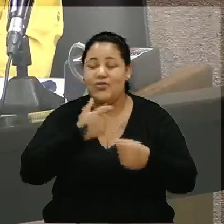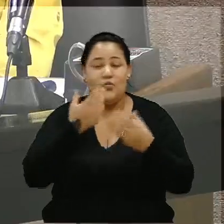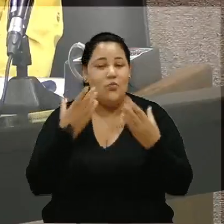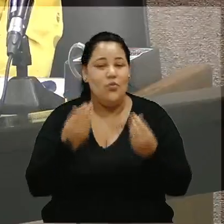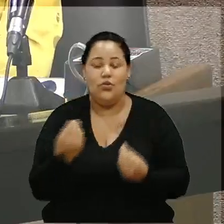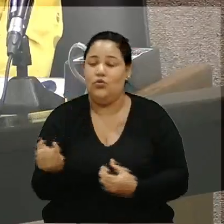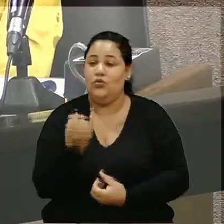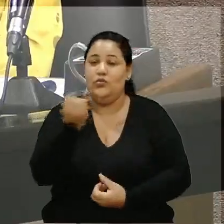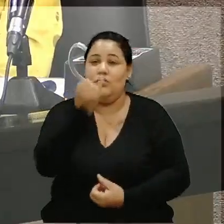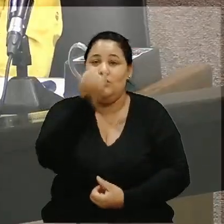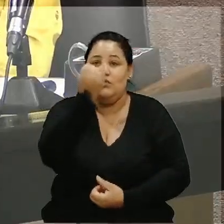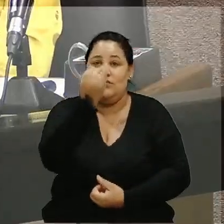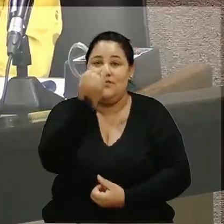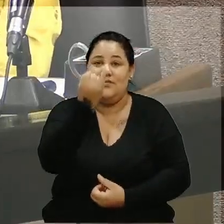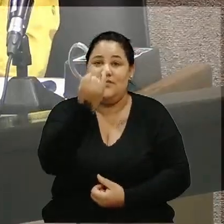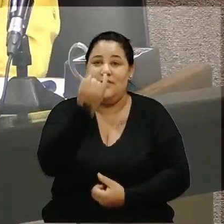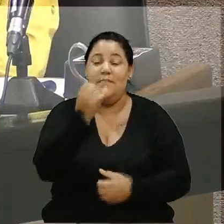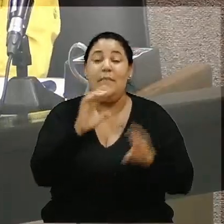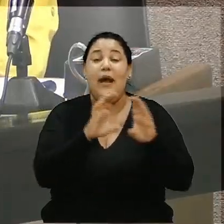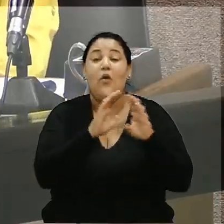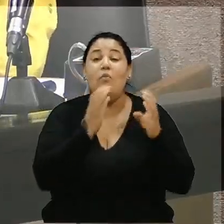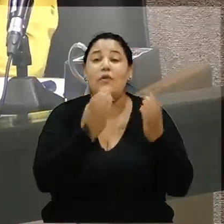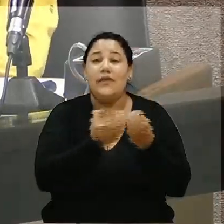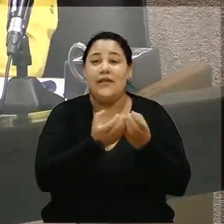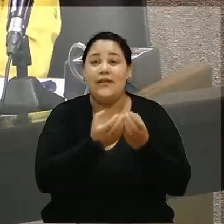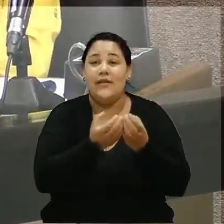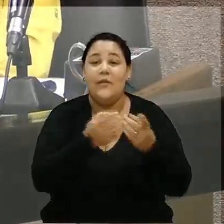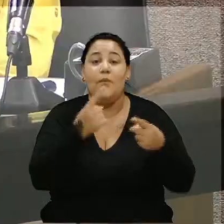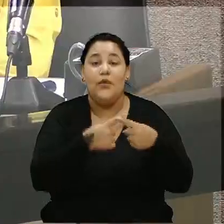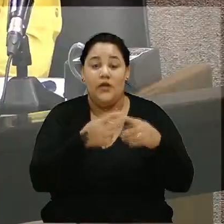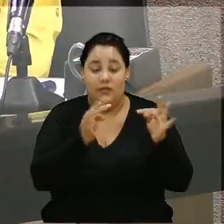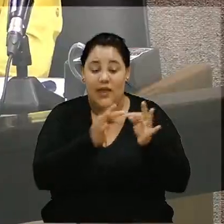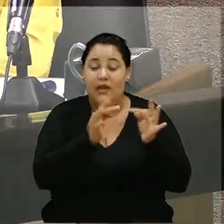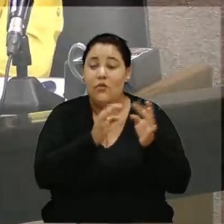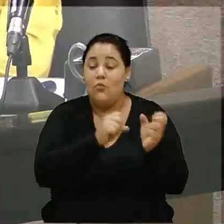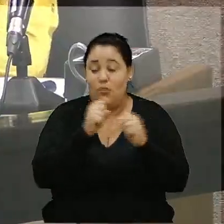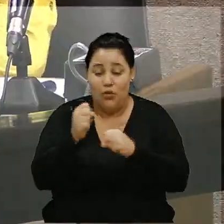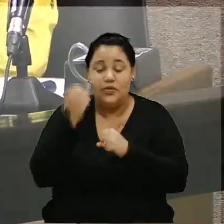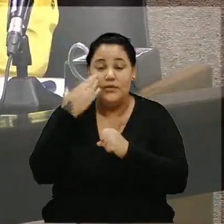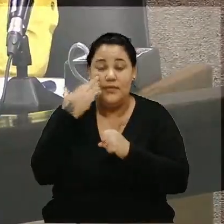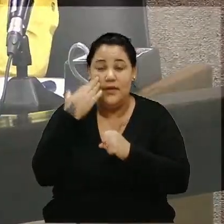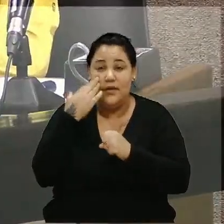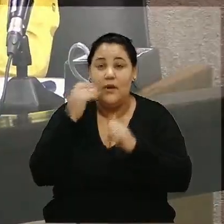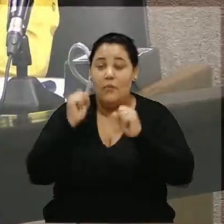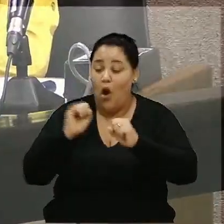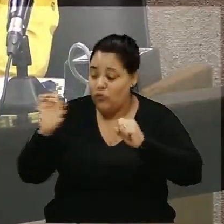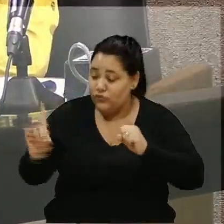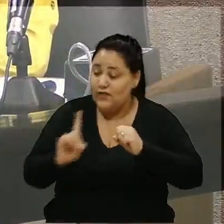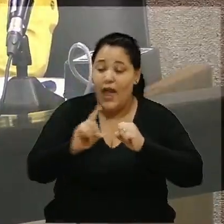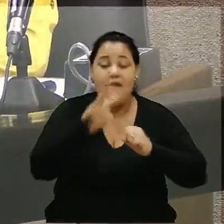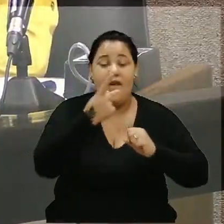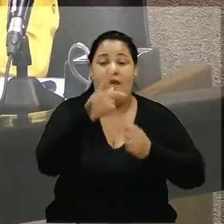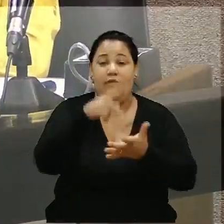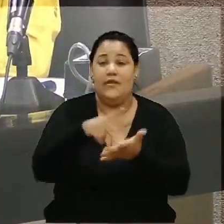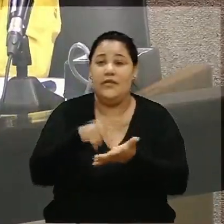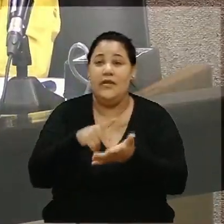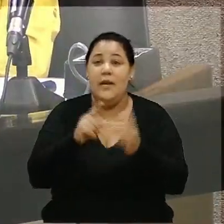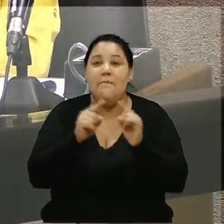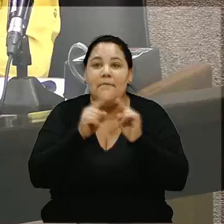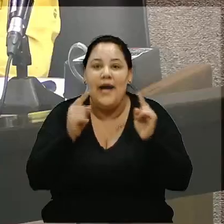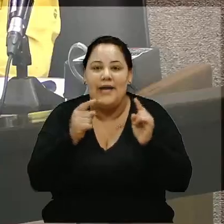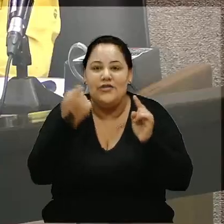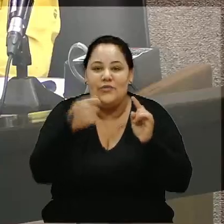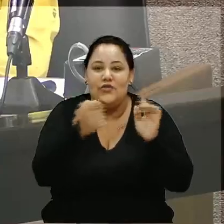muita importância para a comunidade. Porque o técnico, sim, ele pode saber e ele pode vir aqui e pode dizer, mas precisamos de um plano para